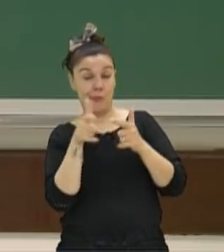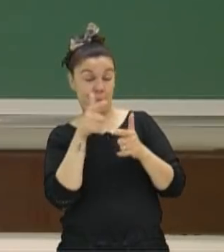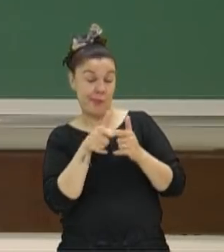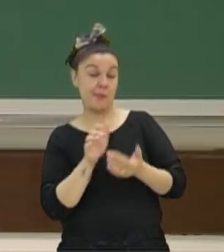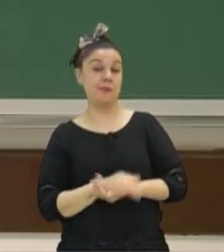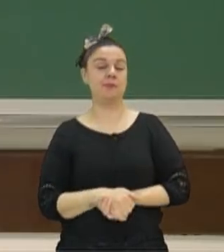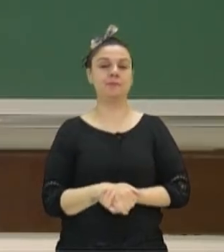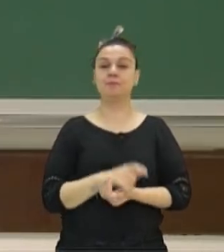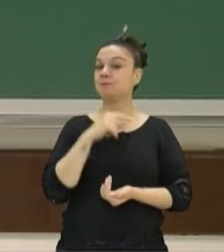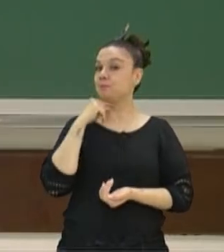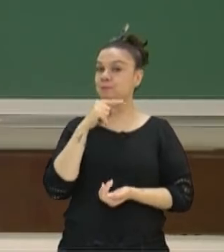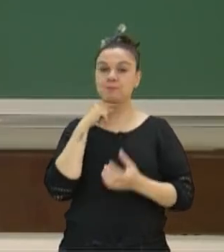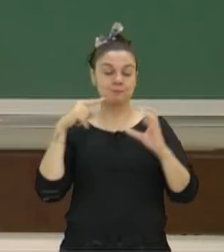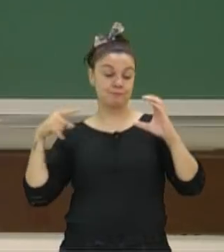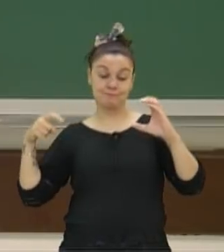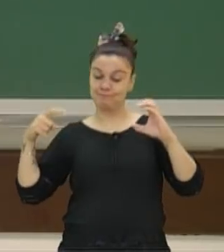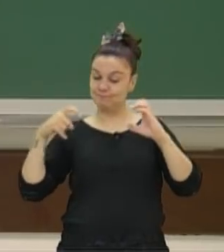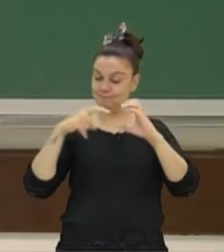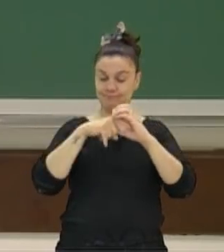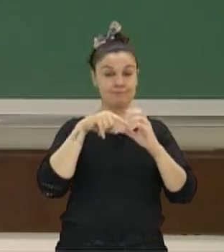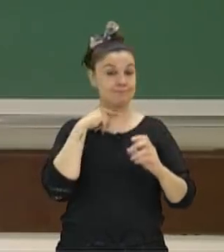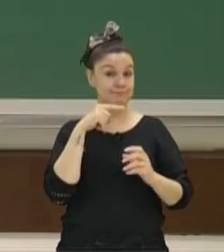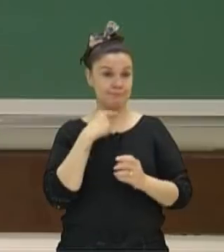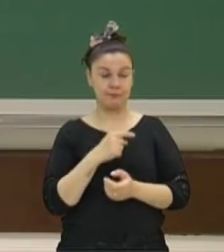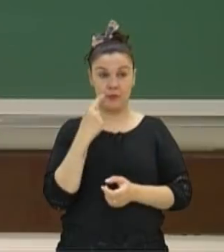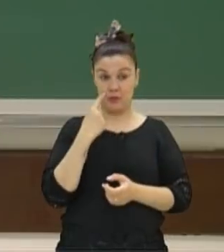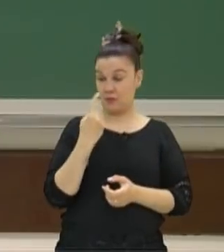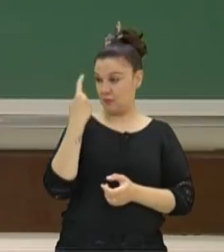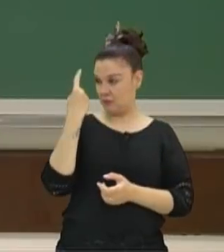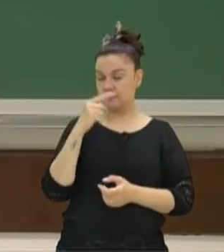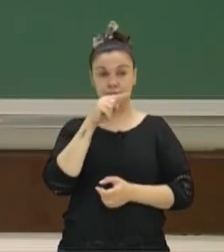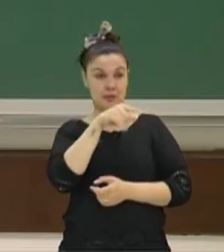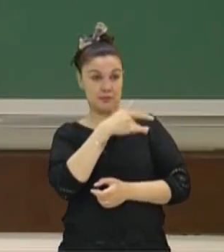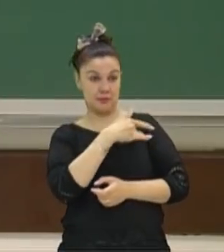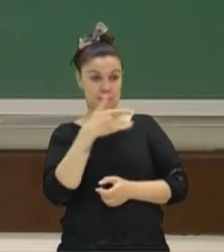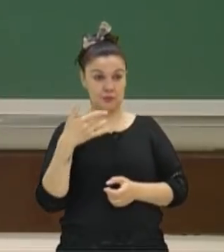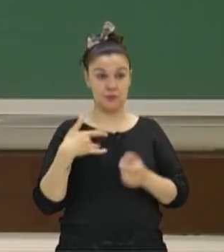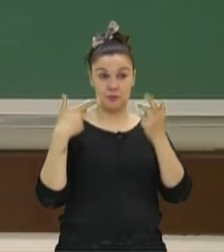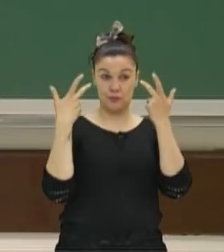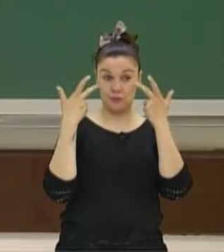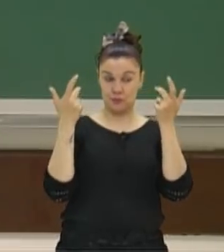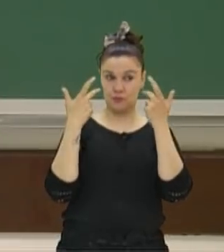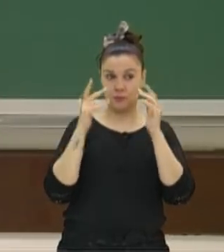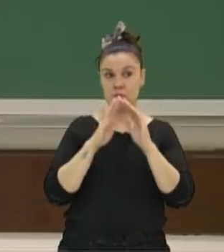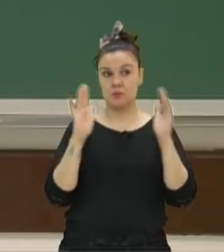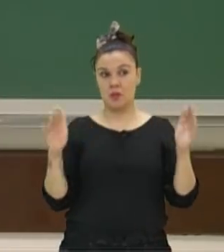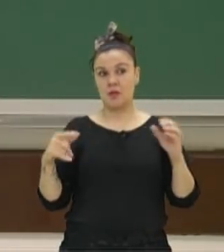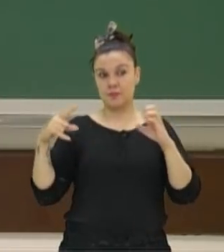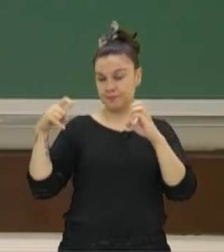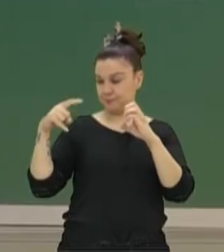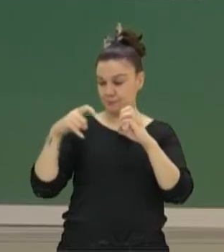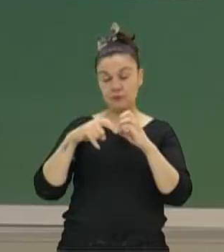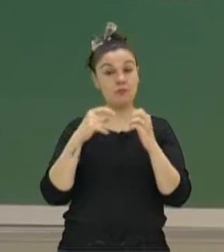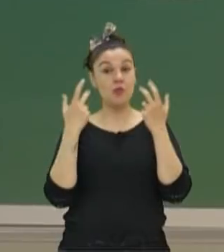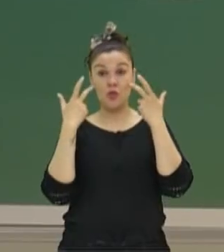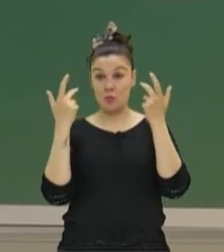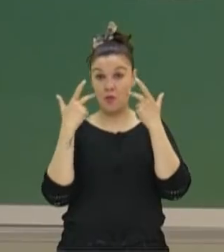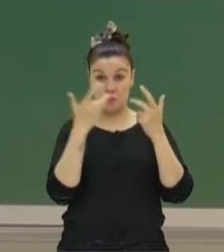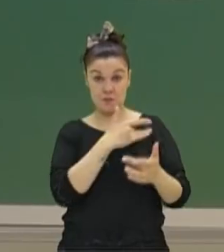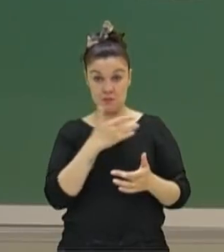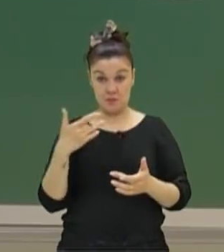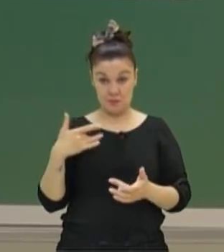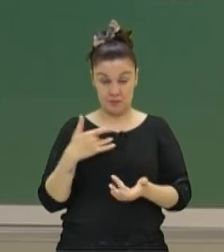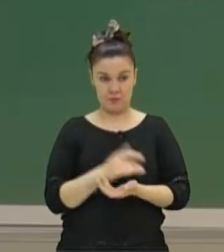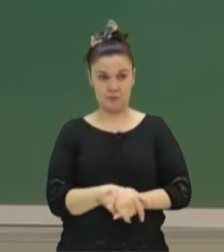defeitos e não conseguirem chegar até o óvulo. Então, olha só, aqui, né, seria um padrão aí, um espermatozoide